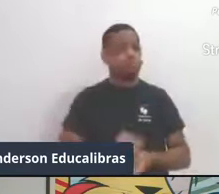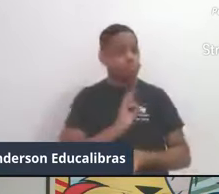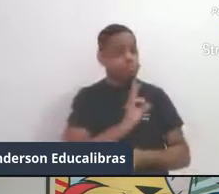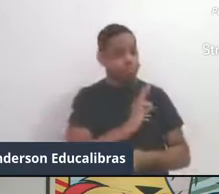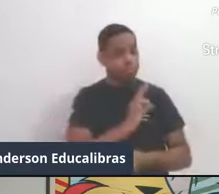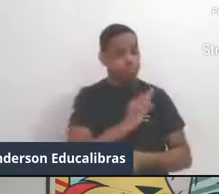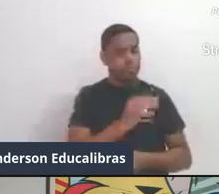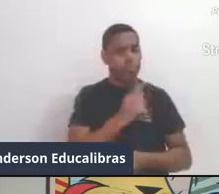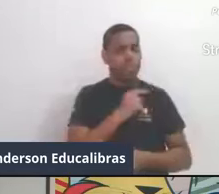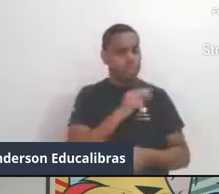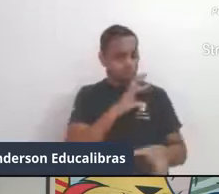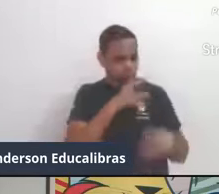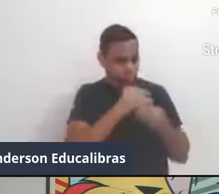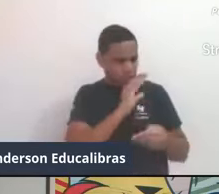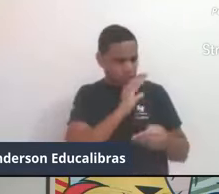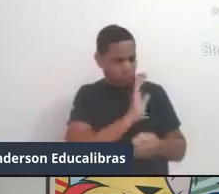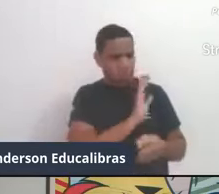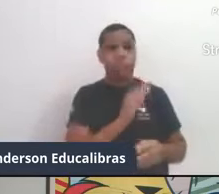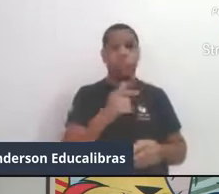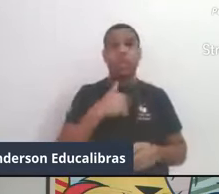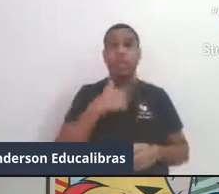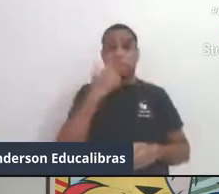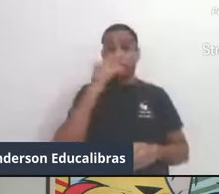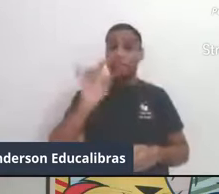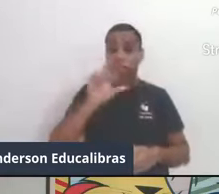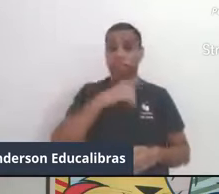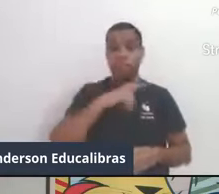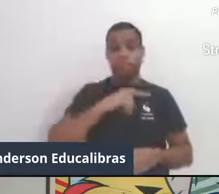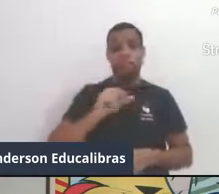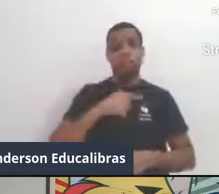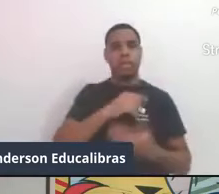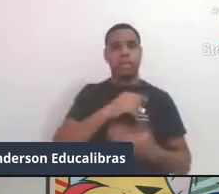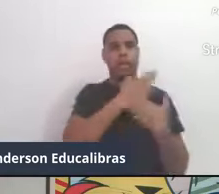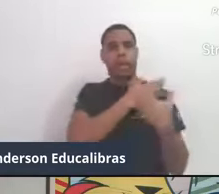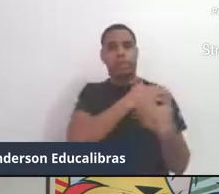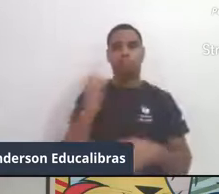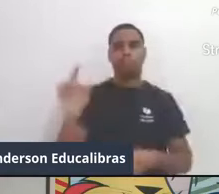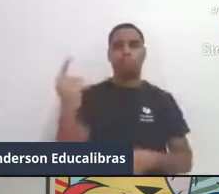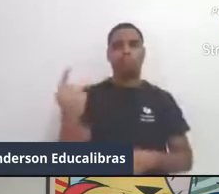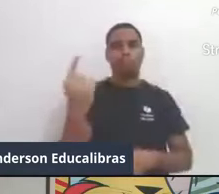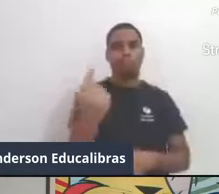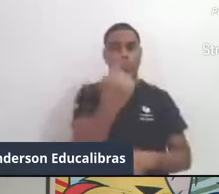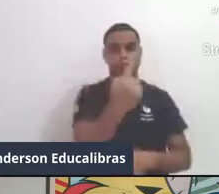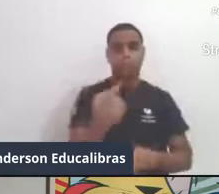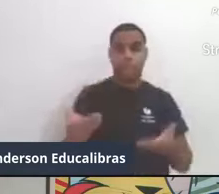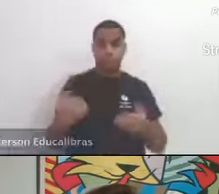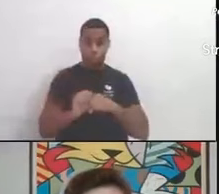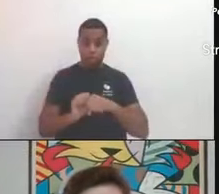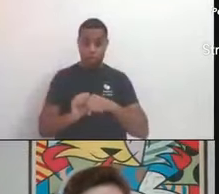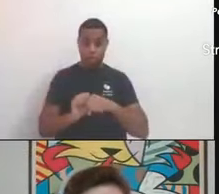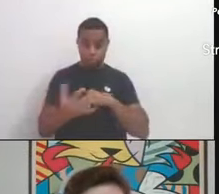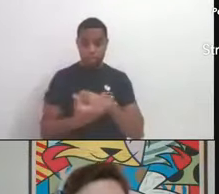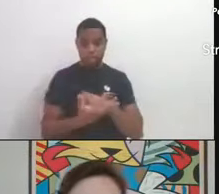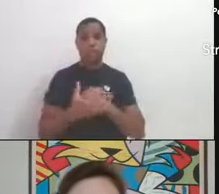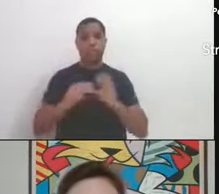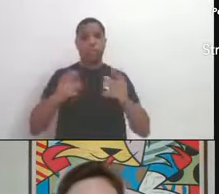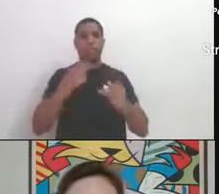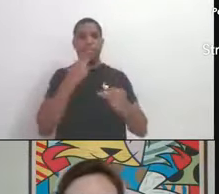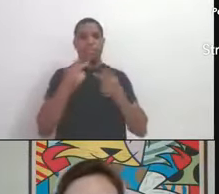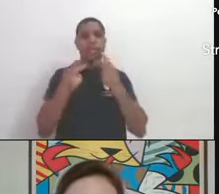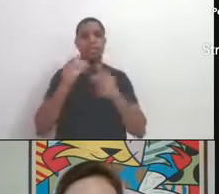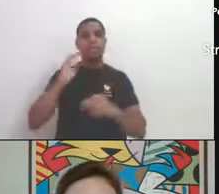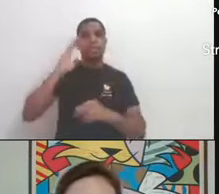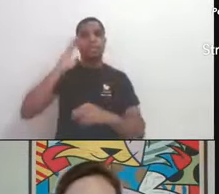só complementando, eu acho que todo mundo pode fazer a sua parte, né? Eu acho que agora, no momento do Covid, todo mundo fala assim, priorize